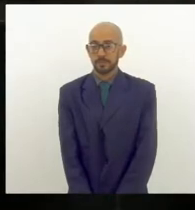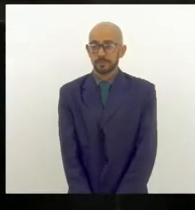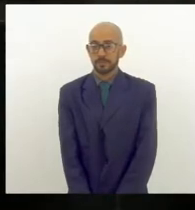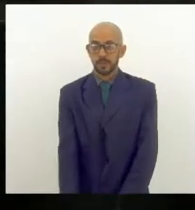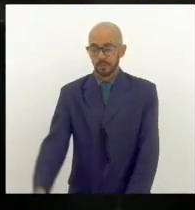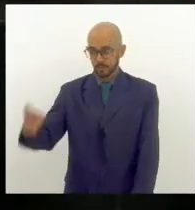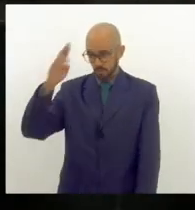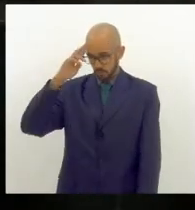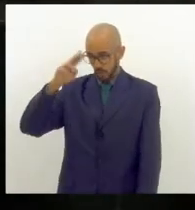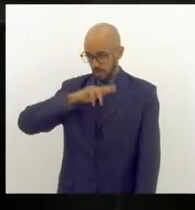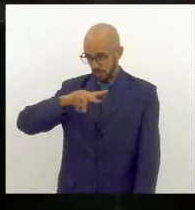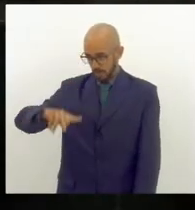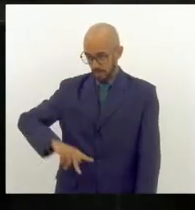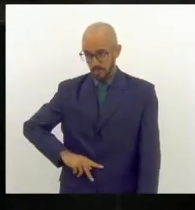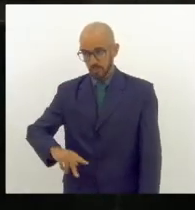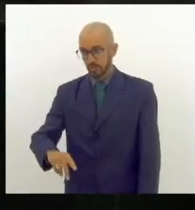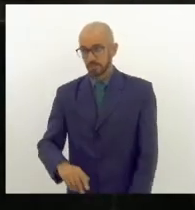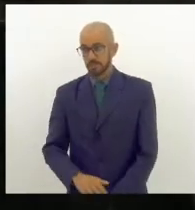Senhora presidente,